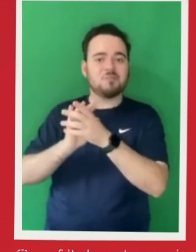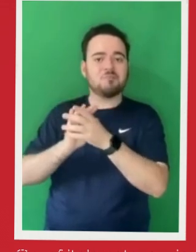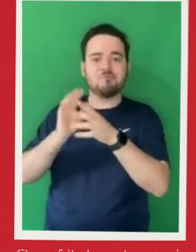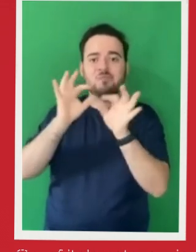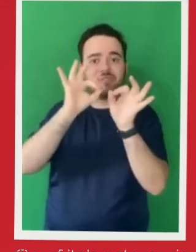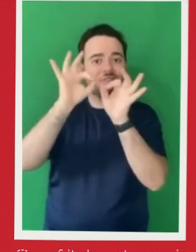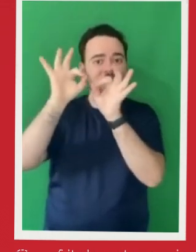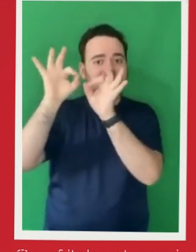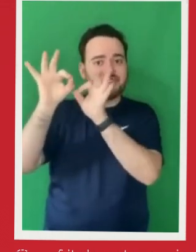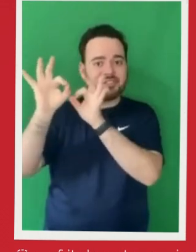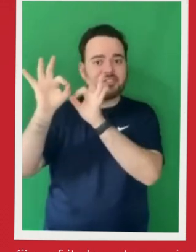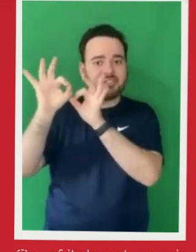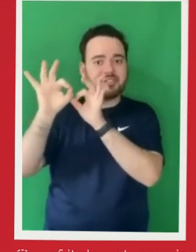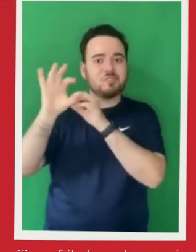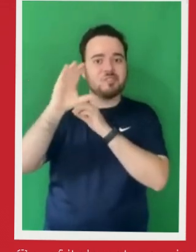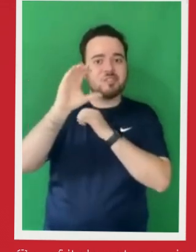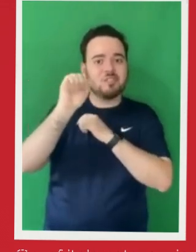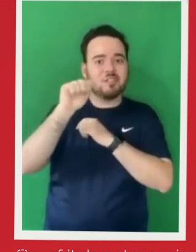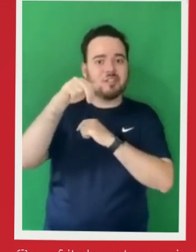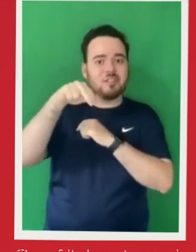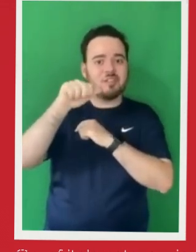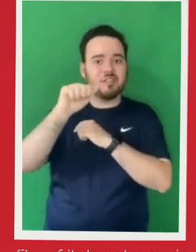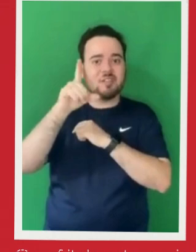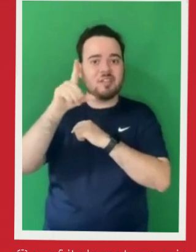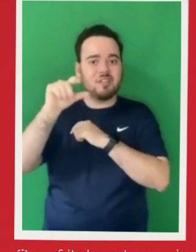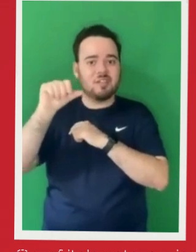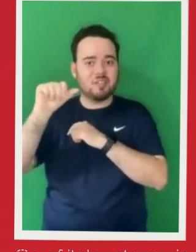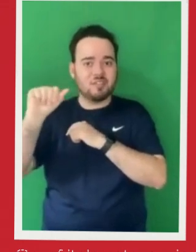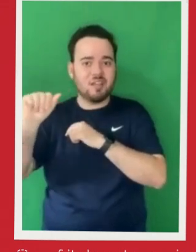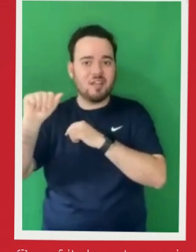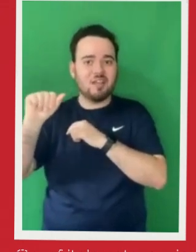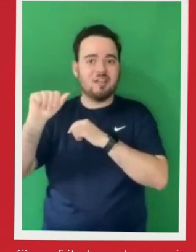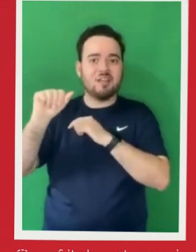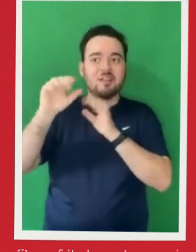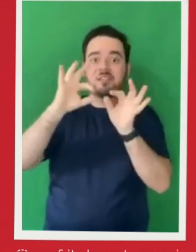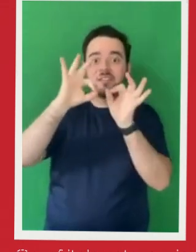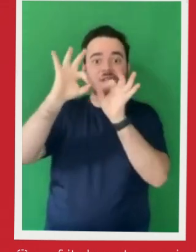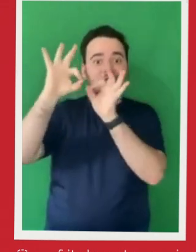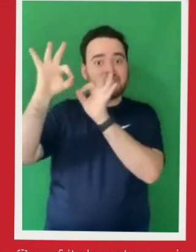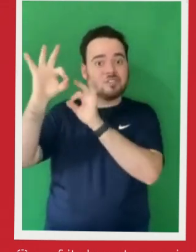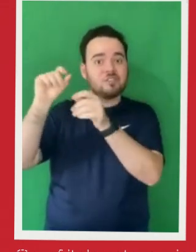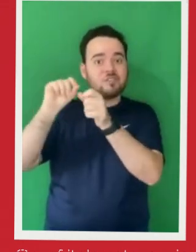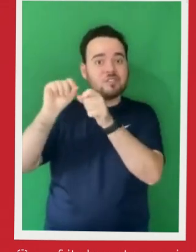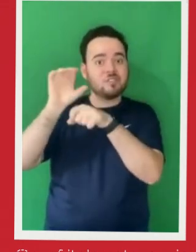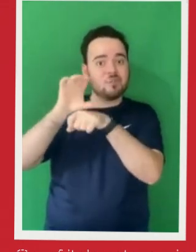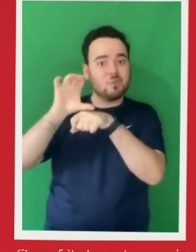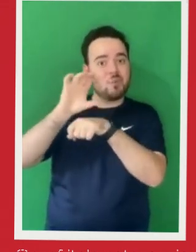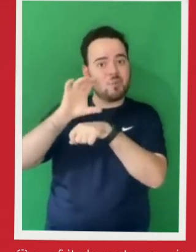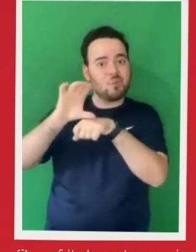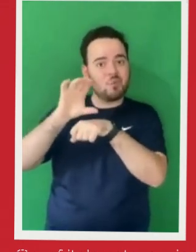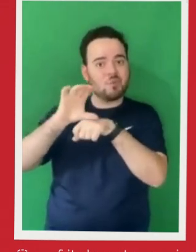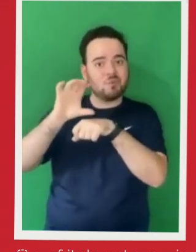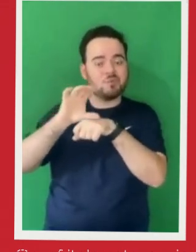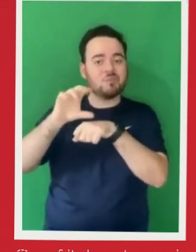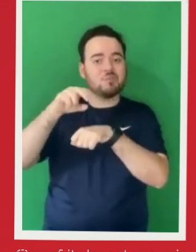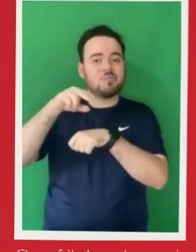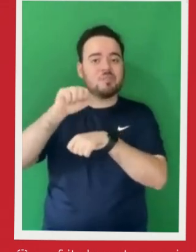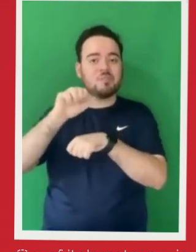aí, fazendo o curso daí, ou está viajando e fazendo o curso daqui? Belém do Pará, de